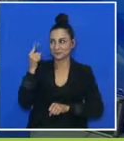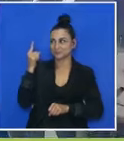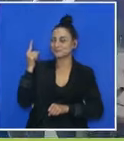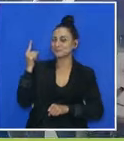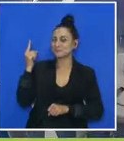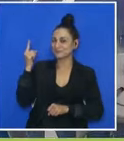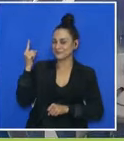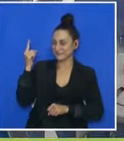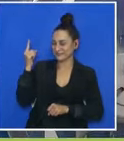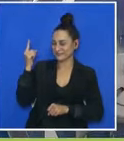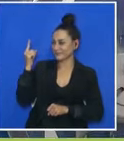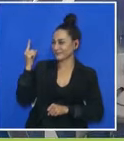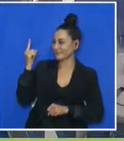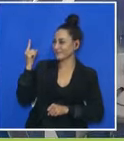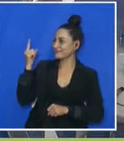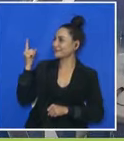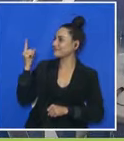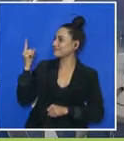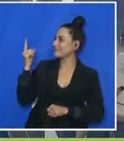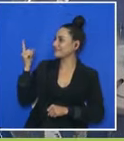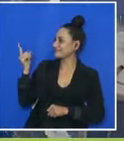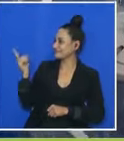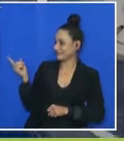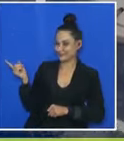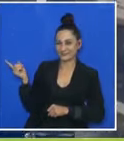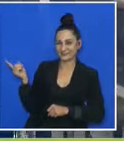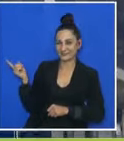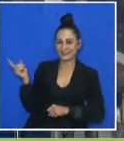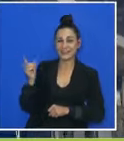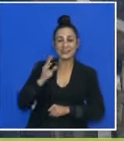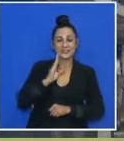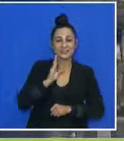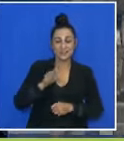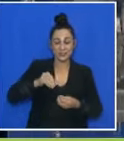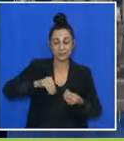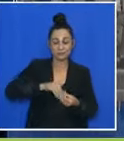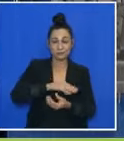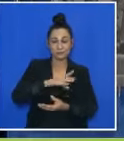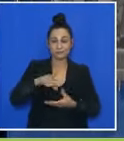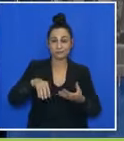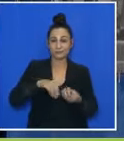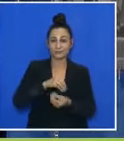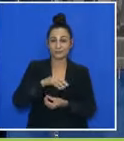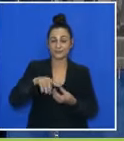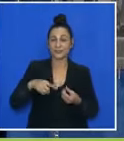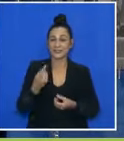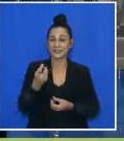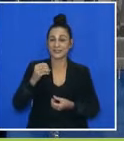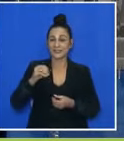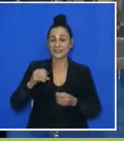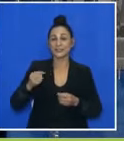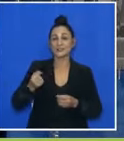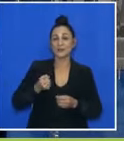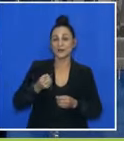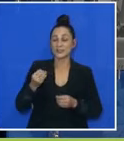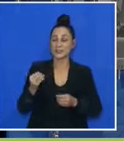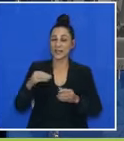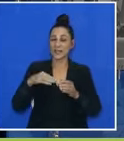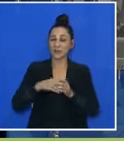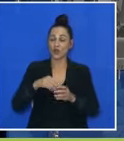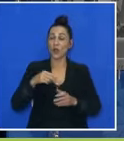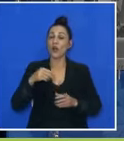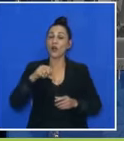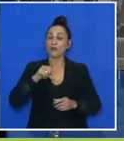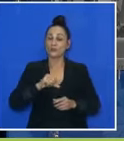Bola posicionada, valendo! E já temos as nossas 10 bolas numeradas de 0 a 9 dentro do nosso segundo